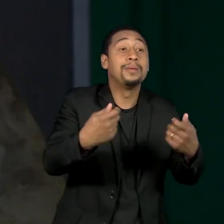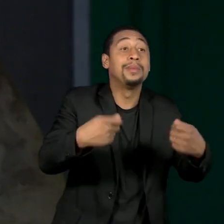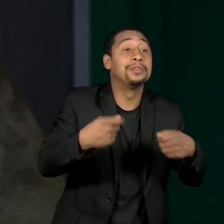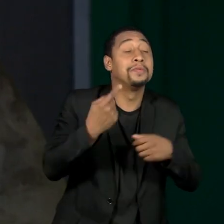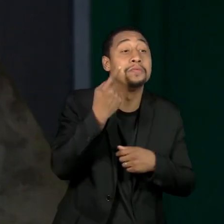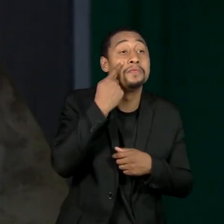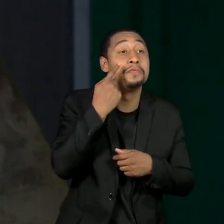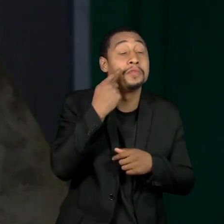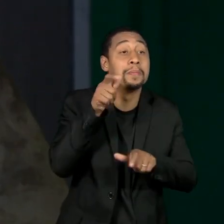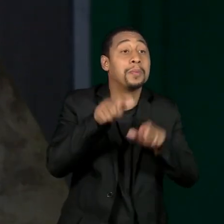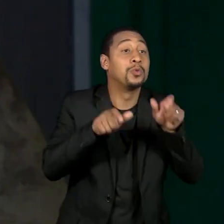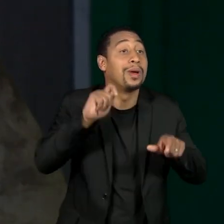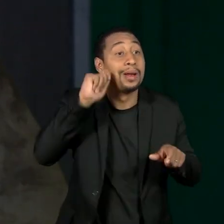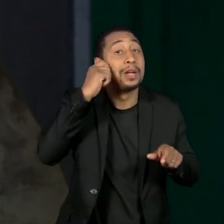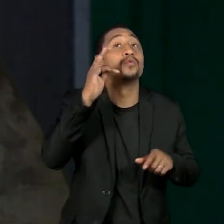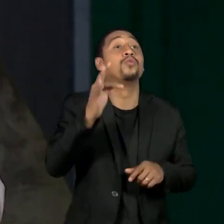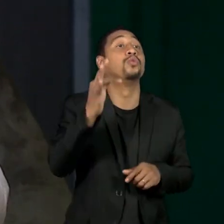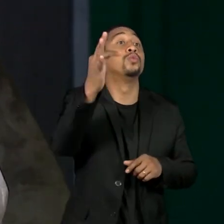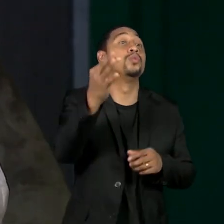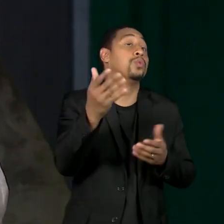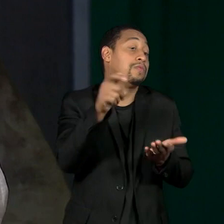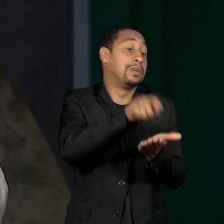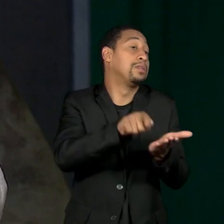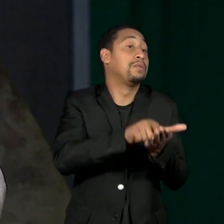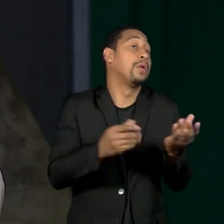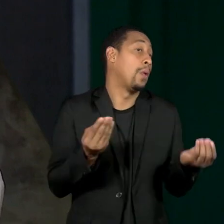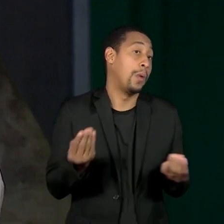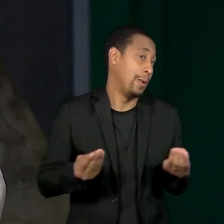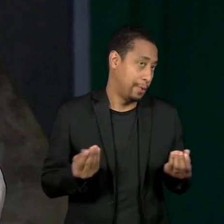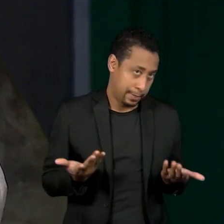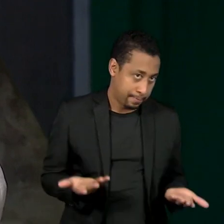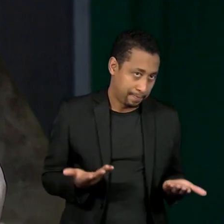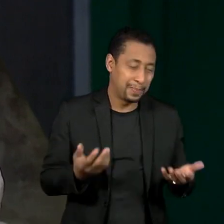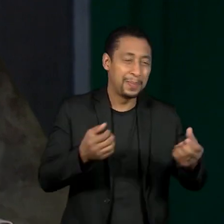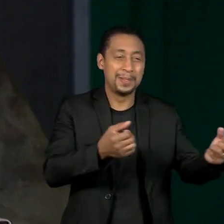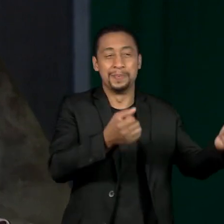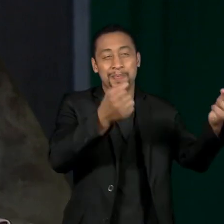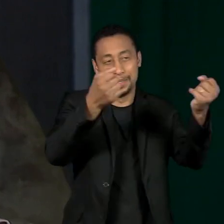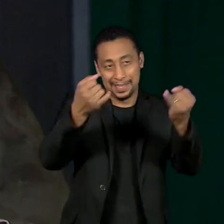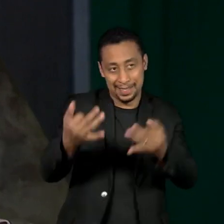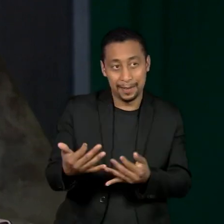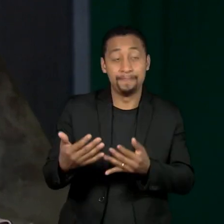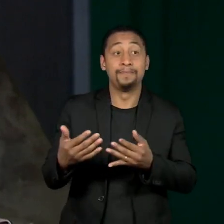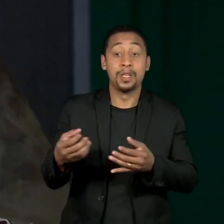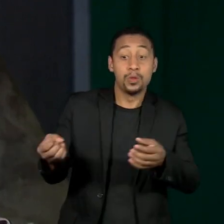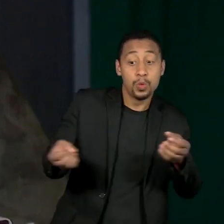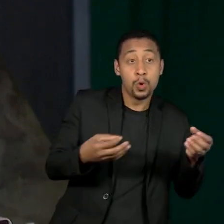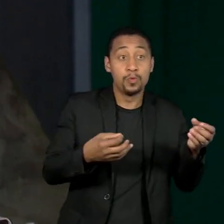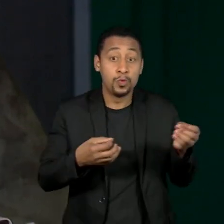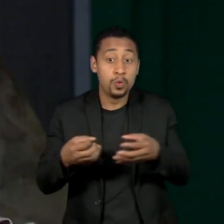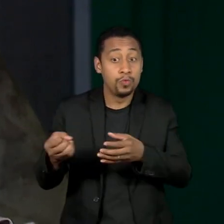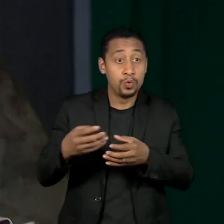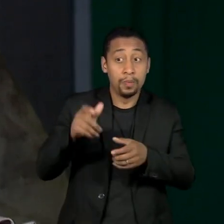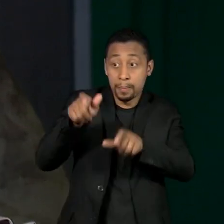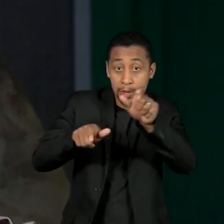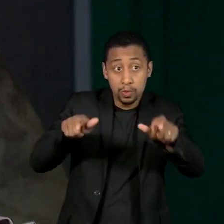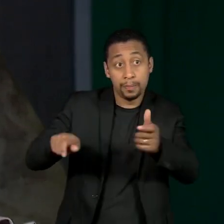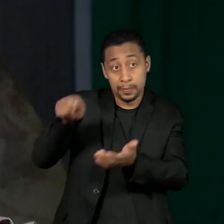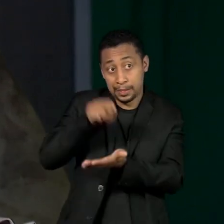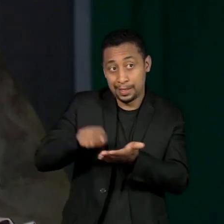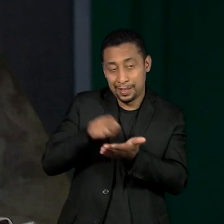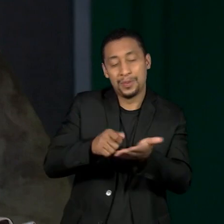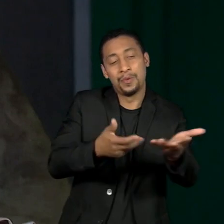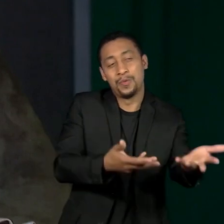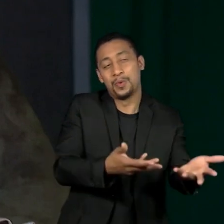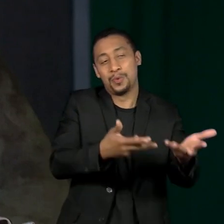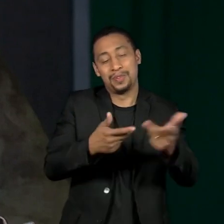escritores negros do futuro, né? E para falar com a gente sobre a importância de uma nova geração de escritores, eu quero convidar para a nossa conversa